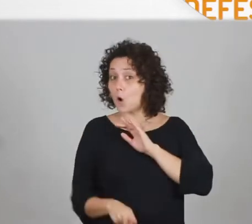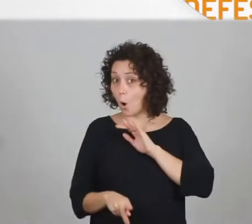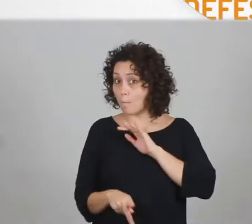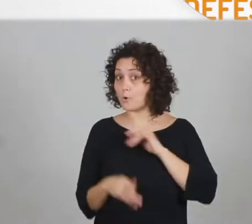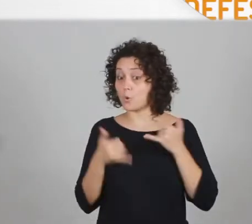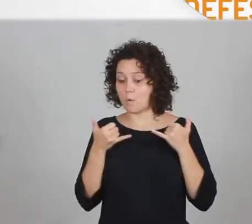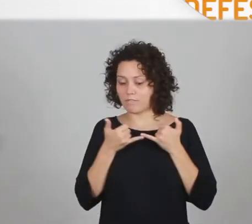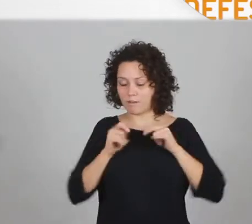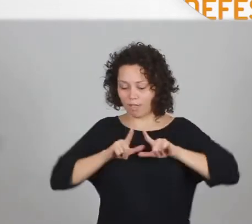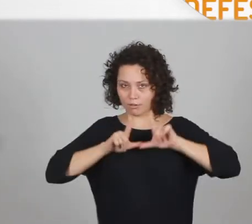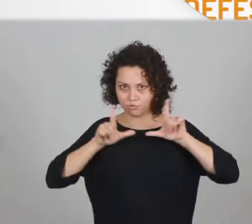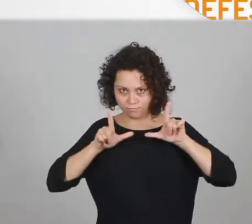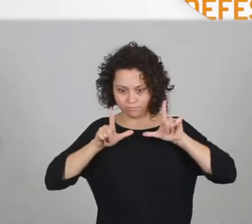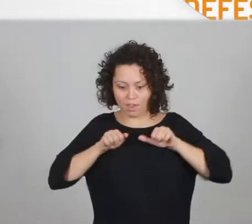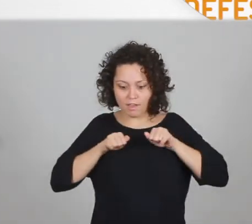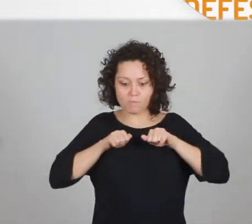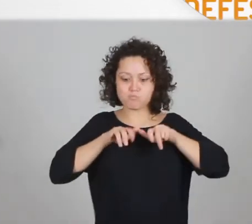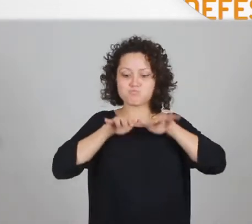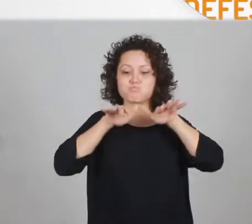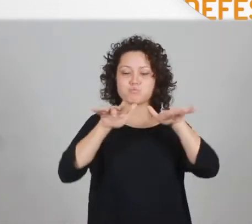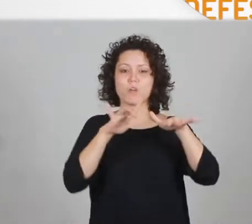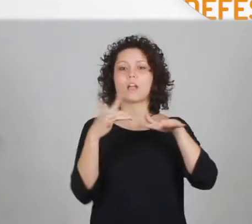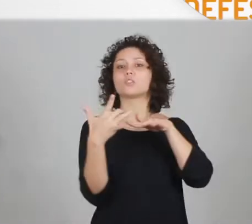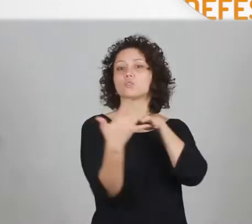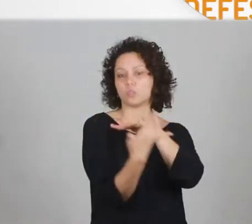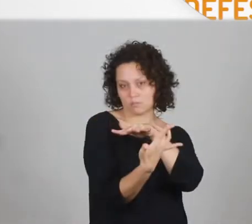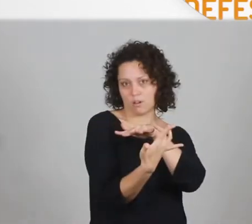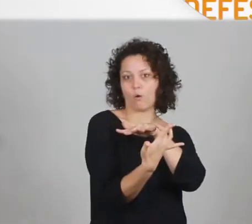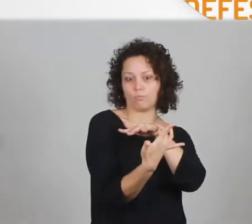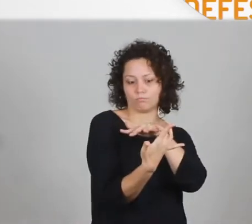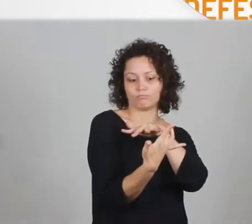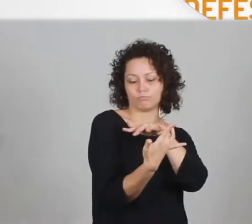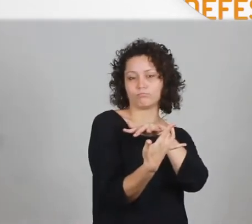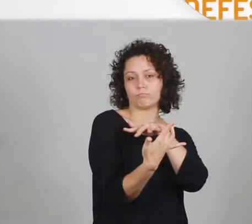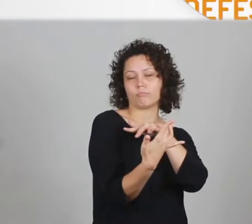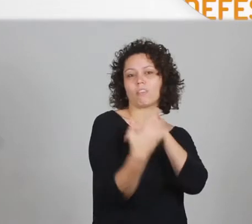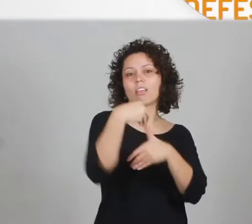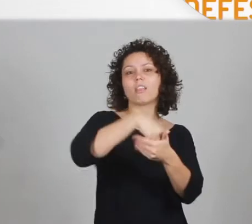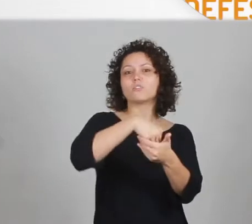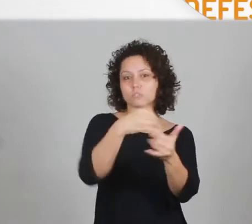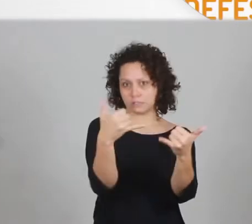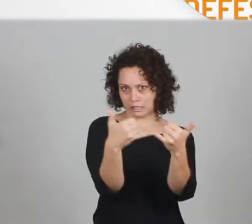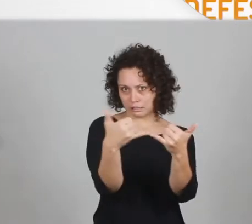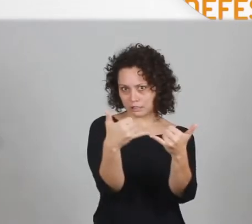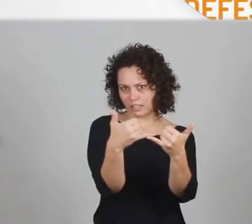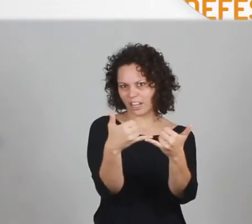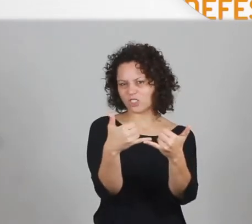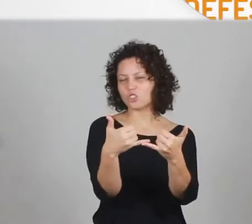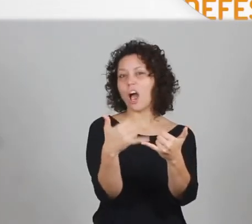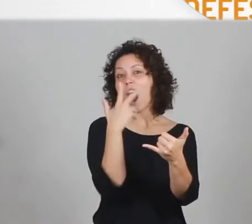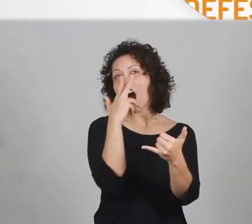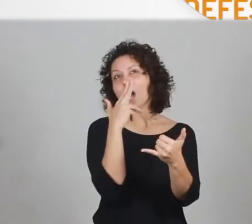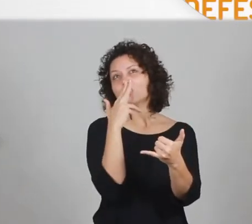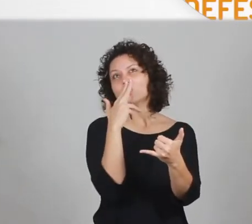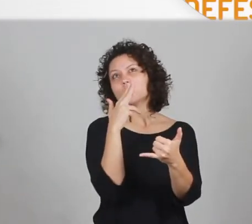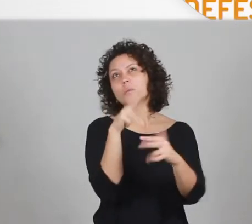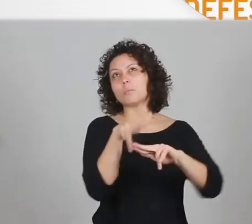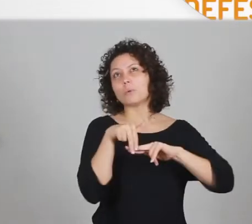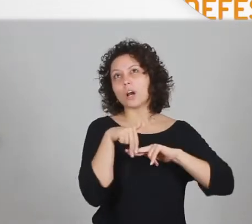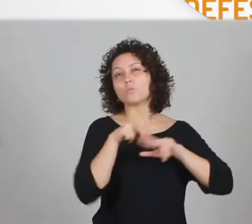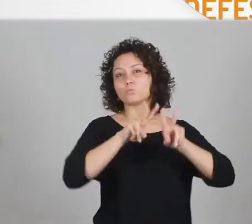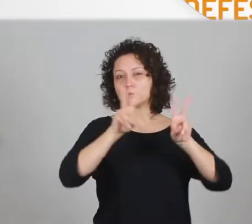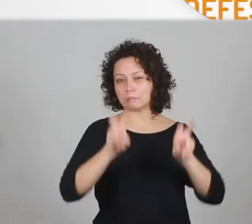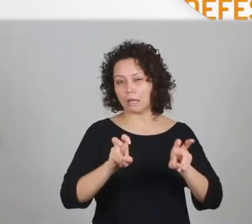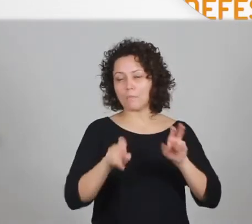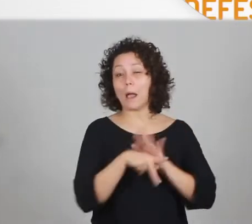ela repercute para a rede social e no mundo mesmo virtual, talvez pelo tema, que é muito genuíno, é a